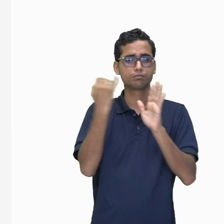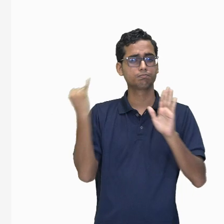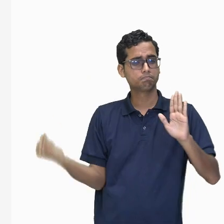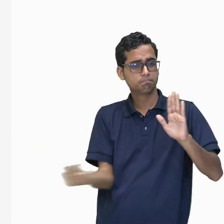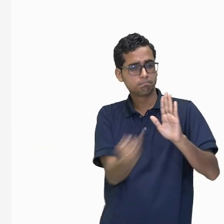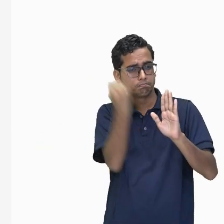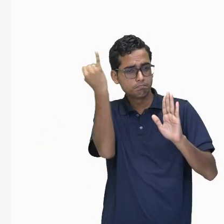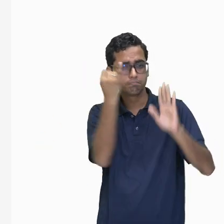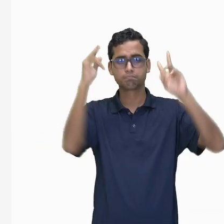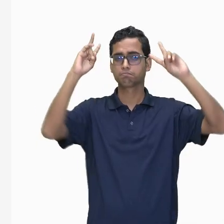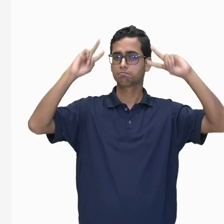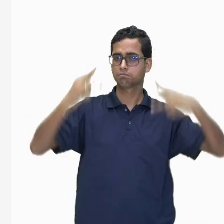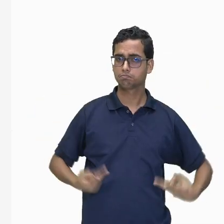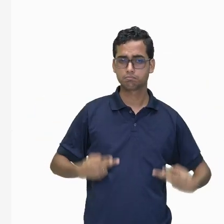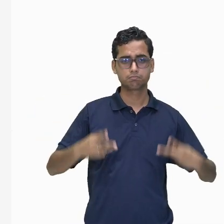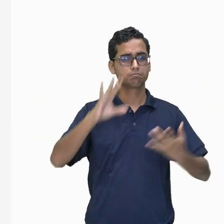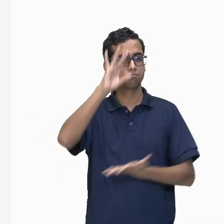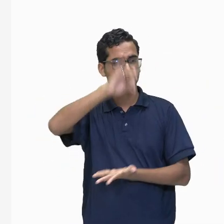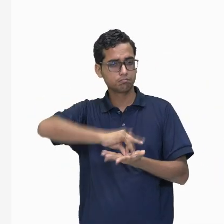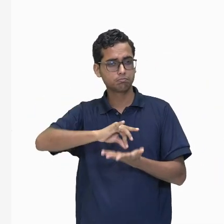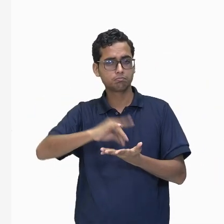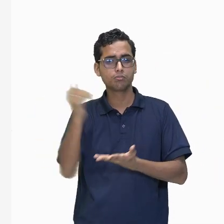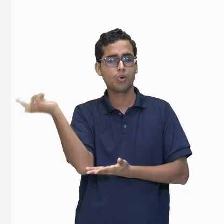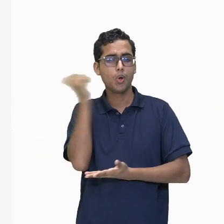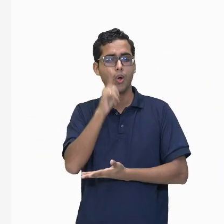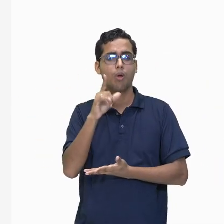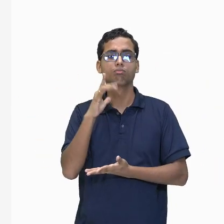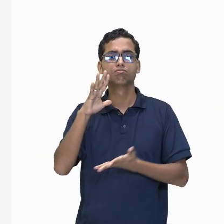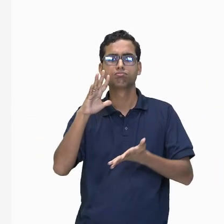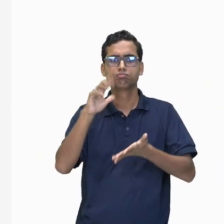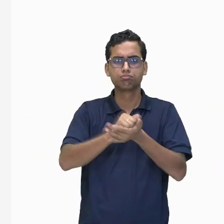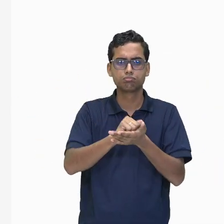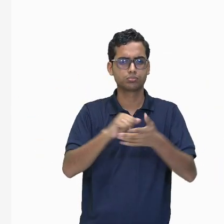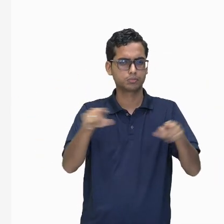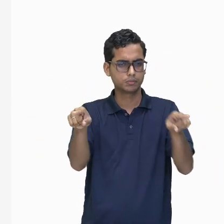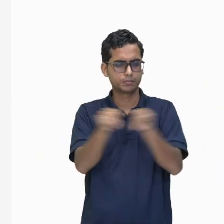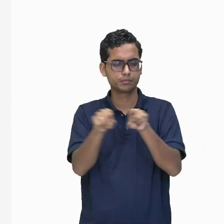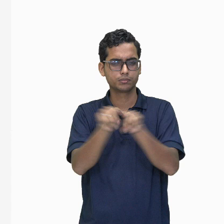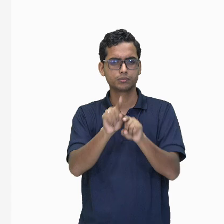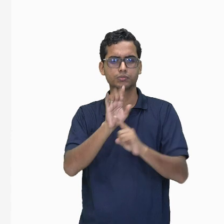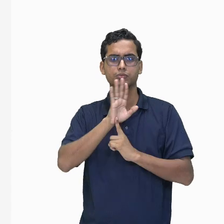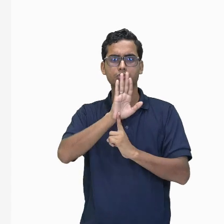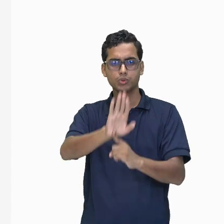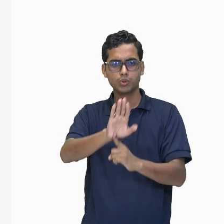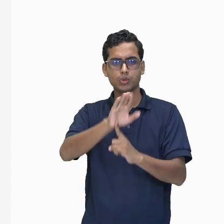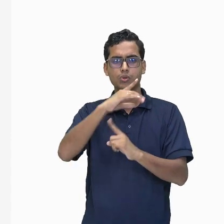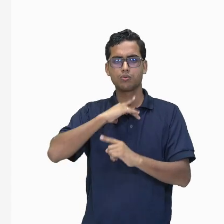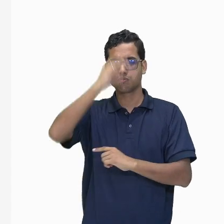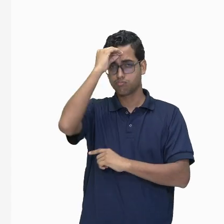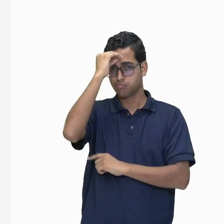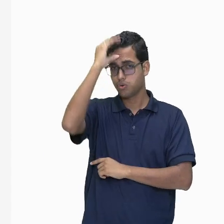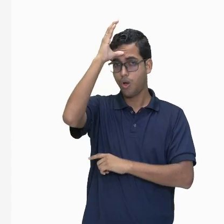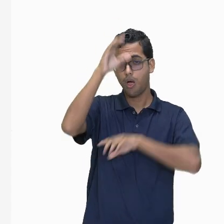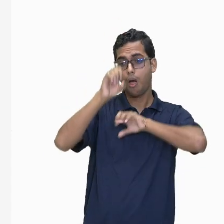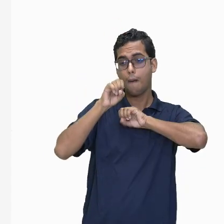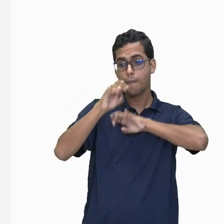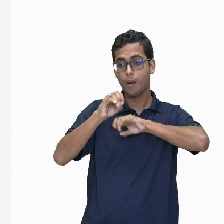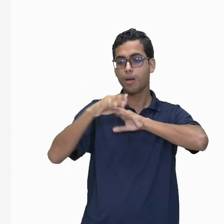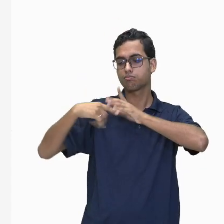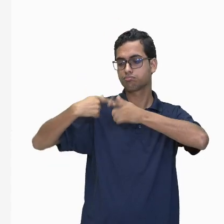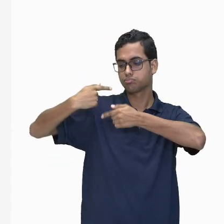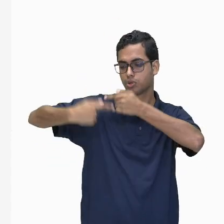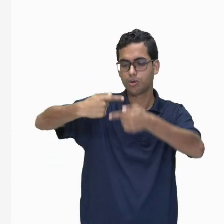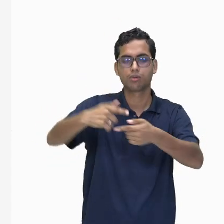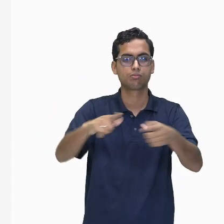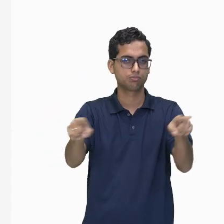a humanidade, pois permitiu o registro e a transmissão de conhecimentos. Então, para a gente entender melhor a